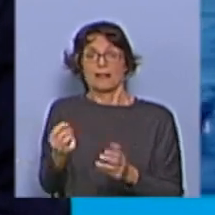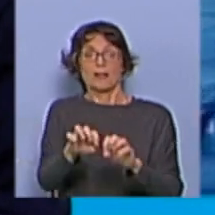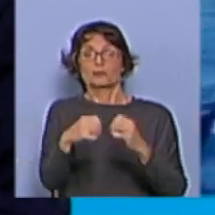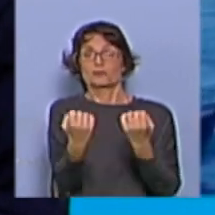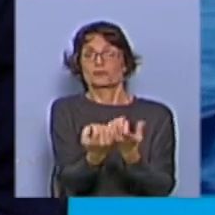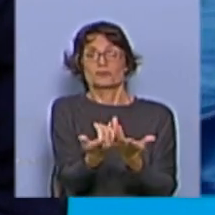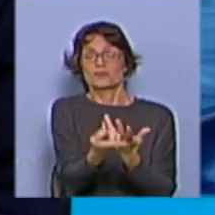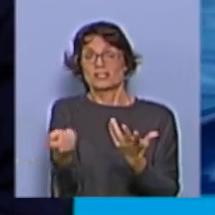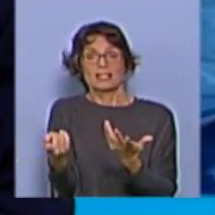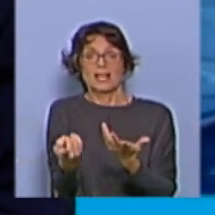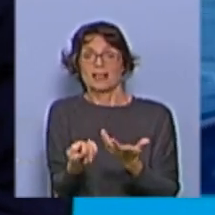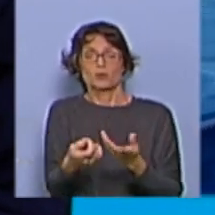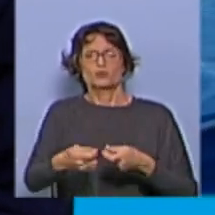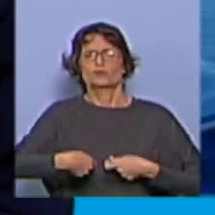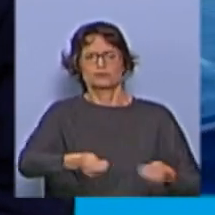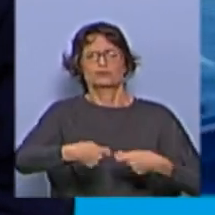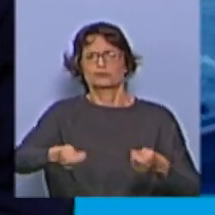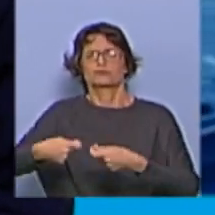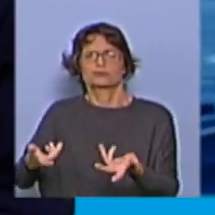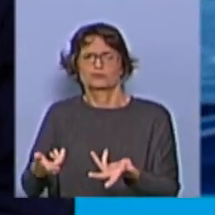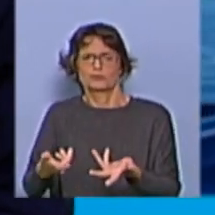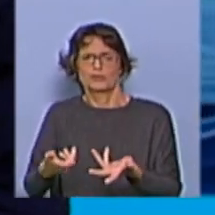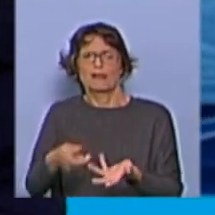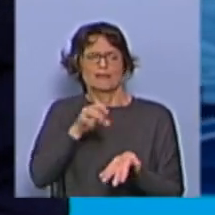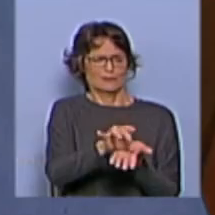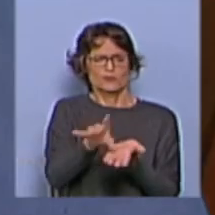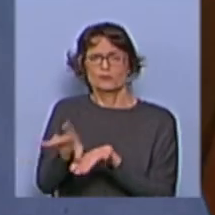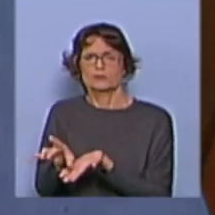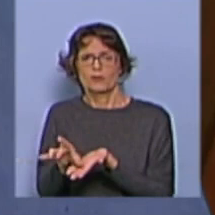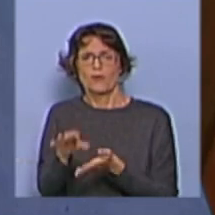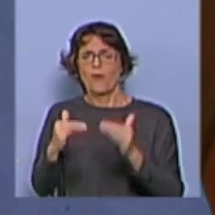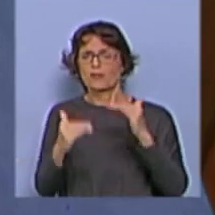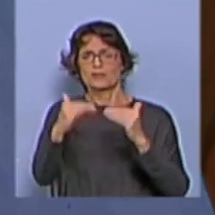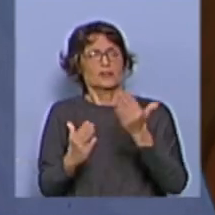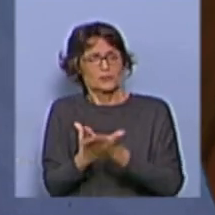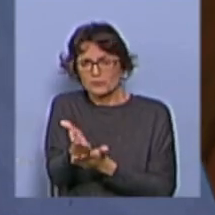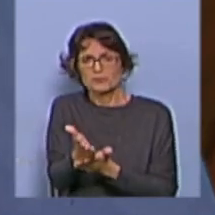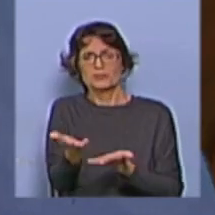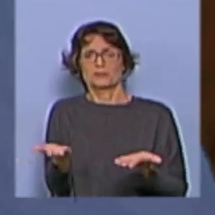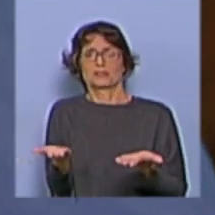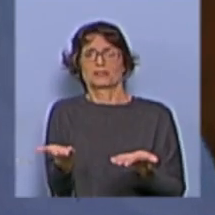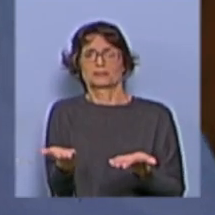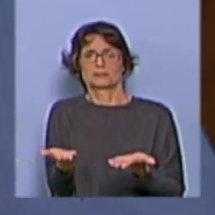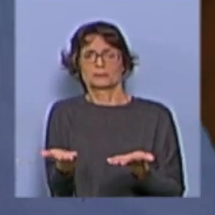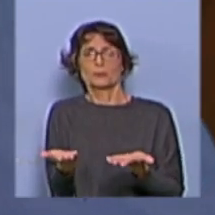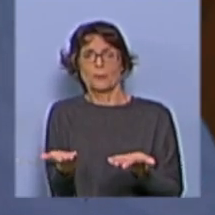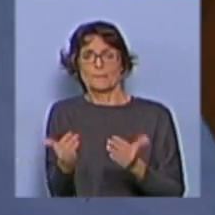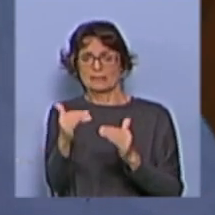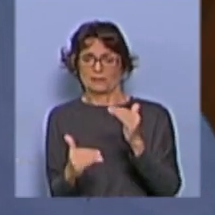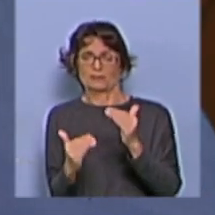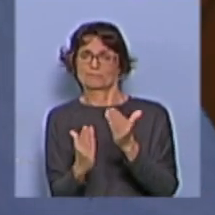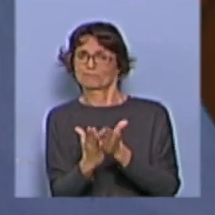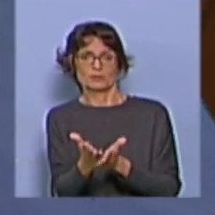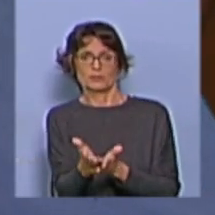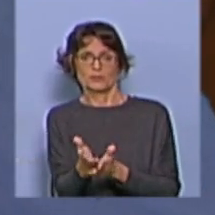consumista, de exclusão, enfim, uma sociedade que fazia crescer as desigualdades, expressas naquela famosa distinção entre